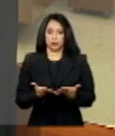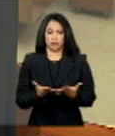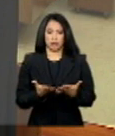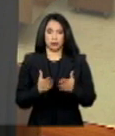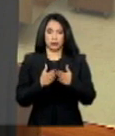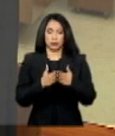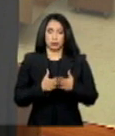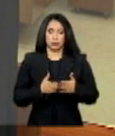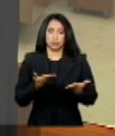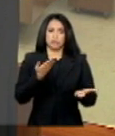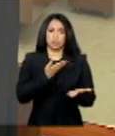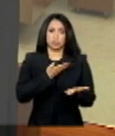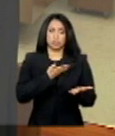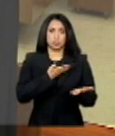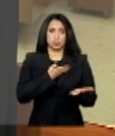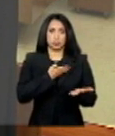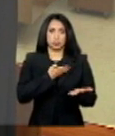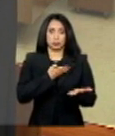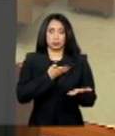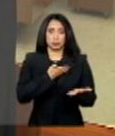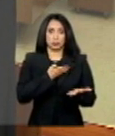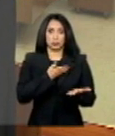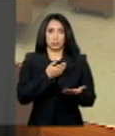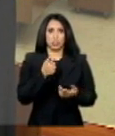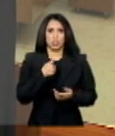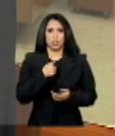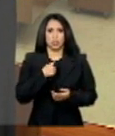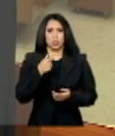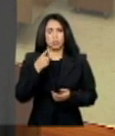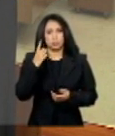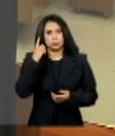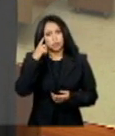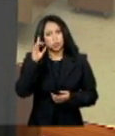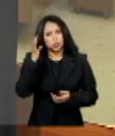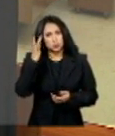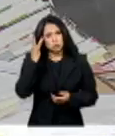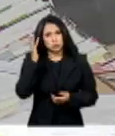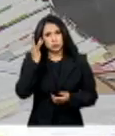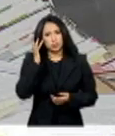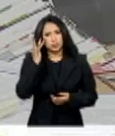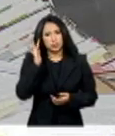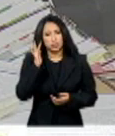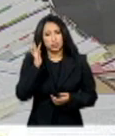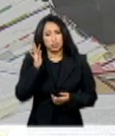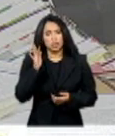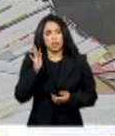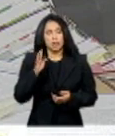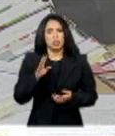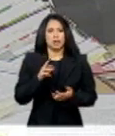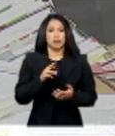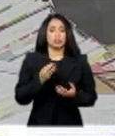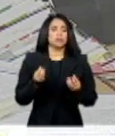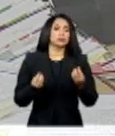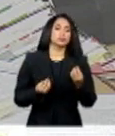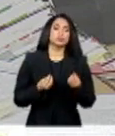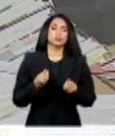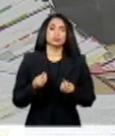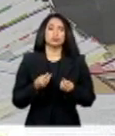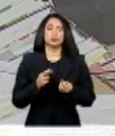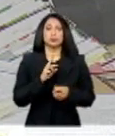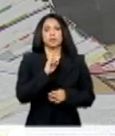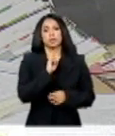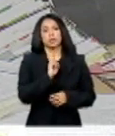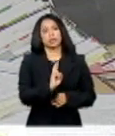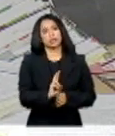colegas que eu estou com alguma dúvida com relação à solução que